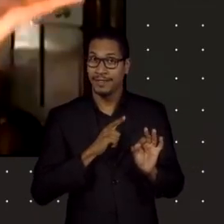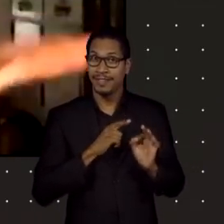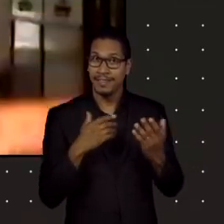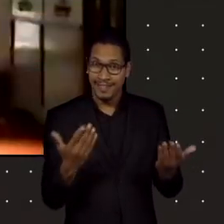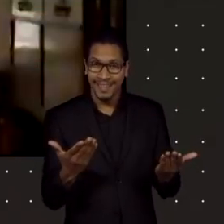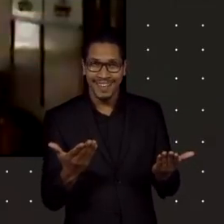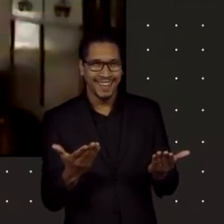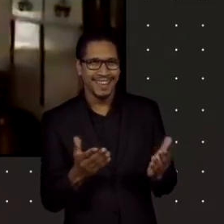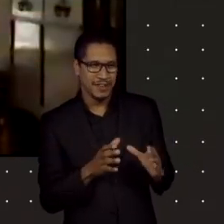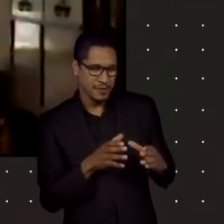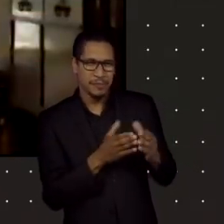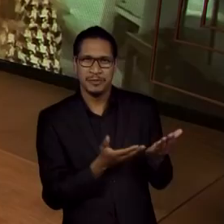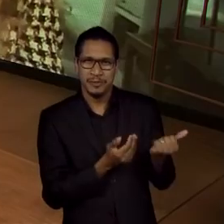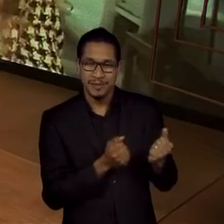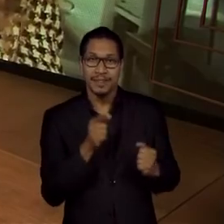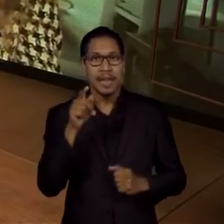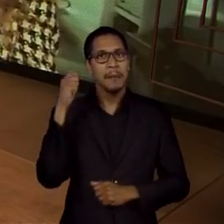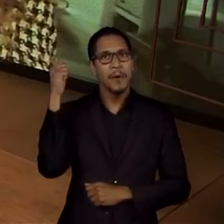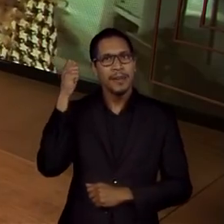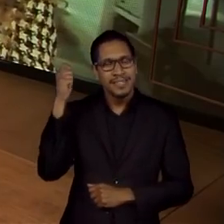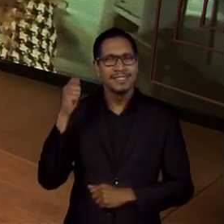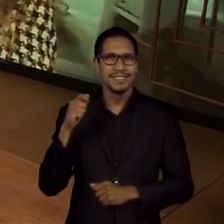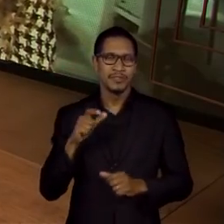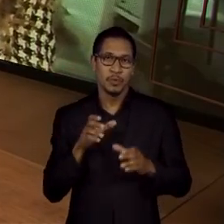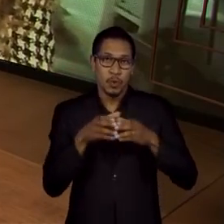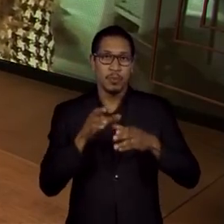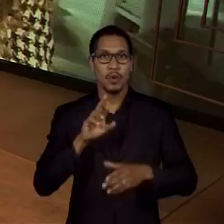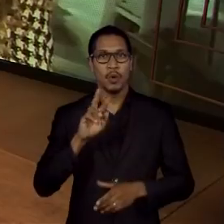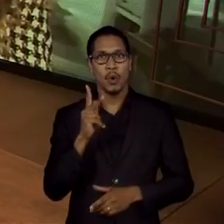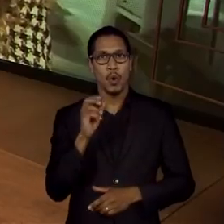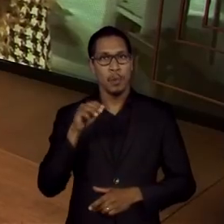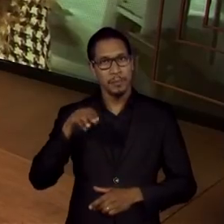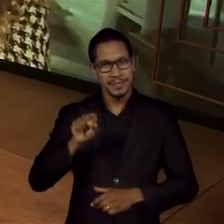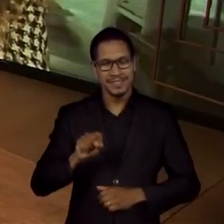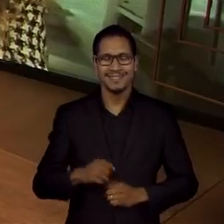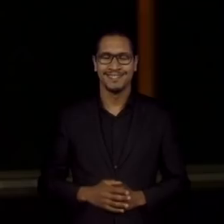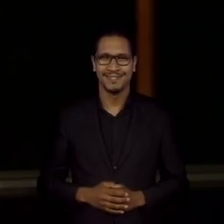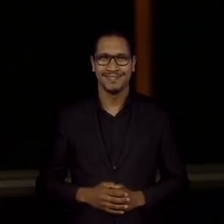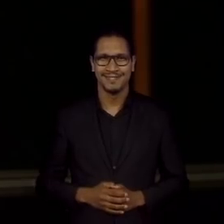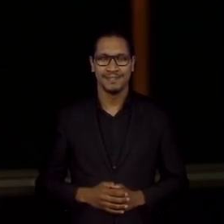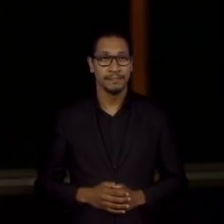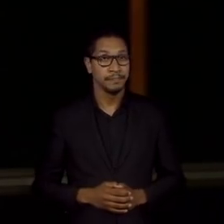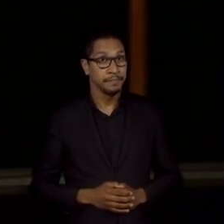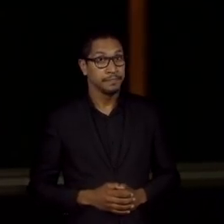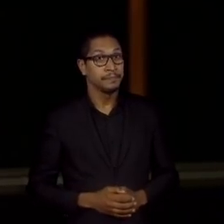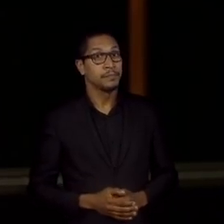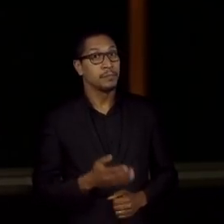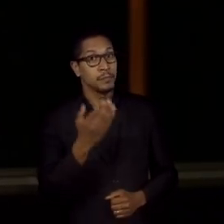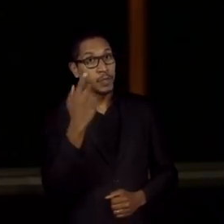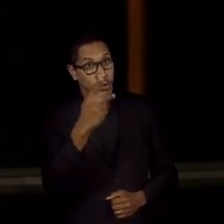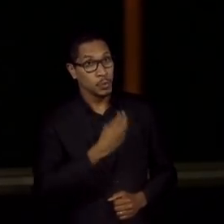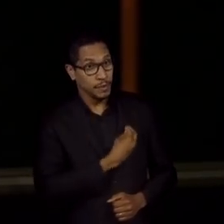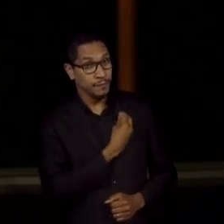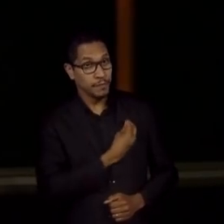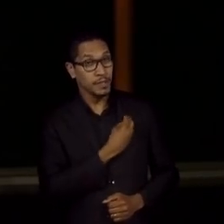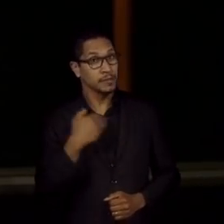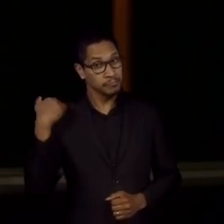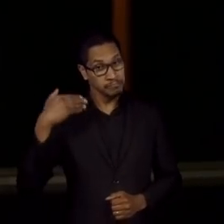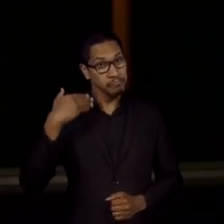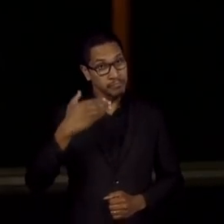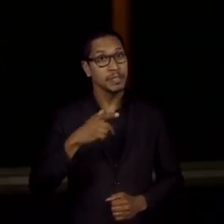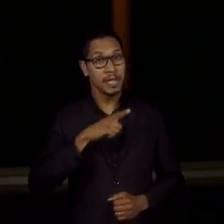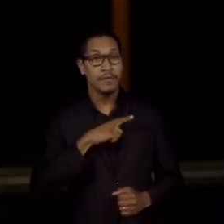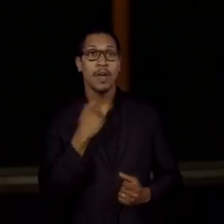para a Jovem Guarda no Clube Holmes. Wanderleia, e você passou por alguns momentos bem difíceis na sua vida e se mostrou aí uma mulher